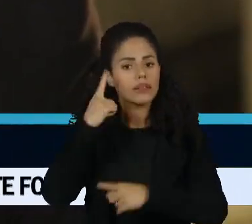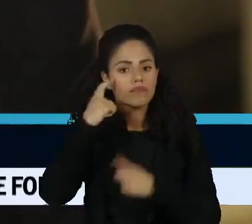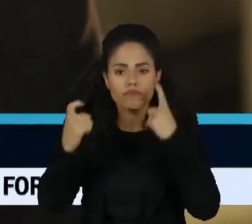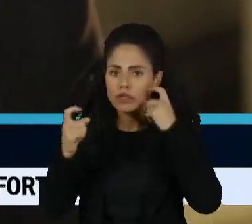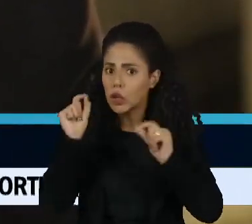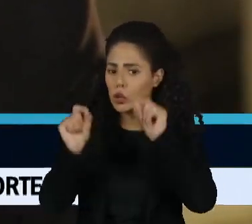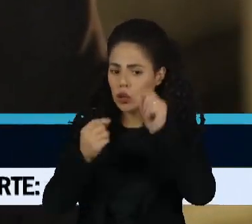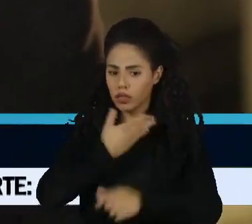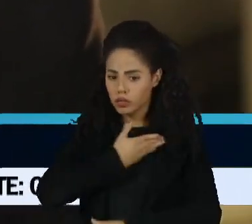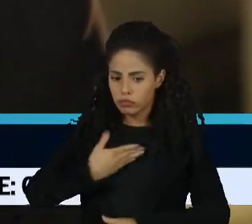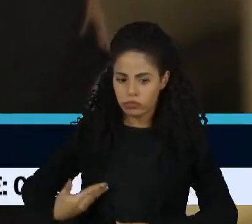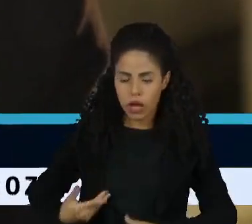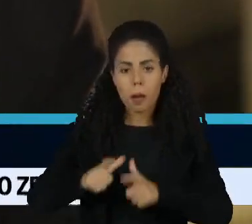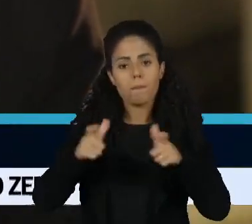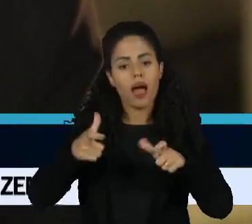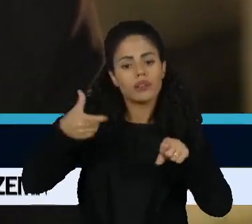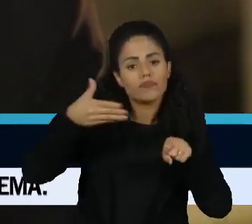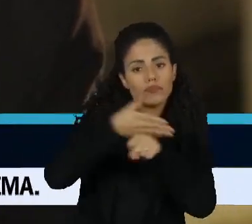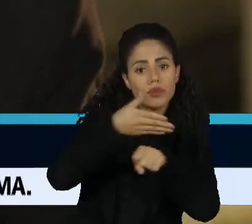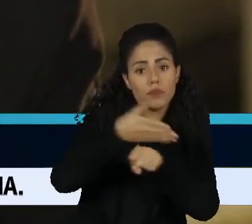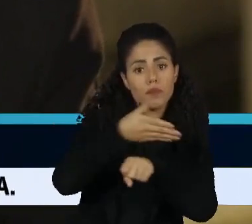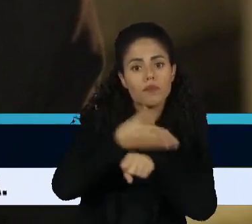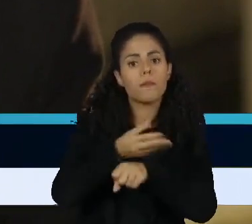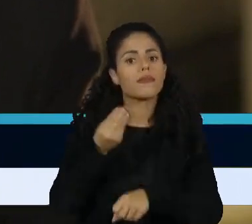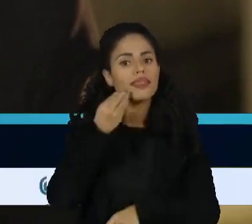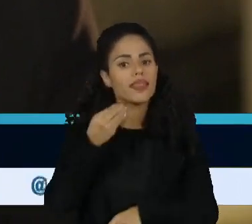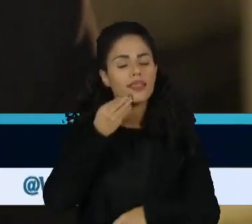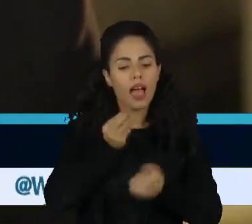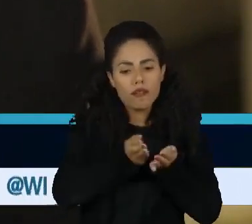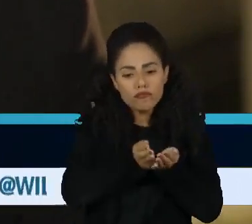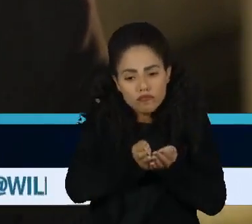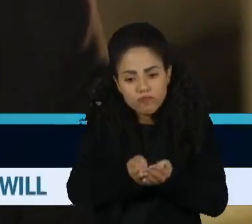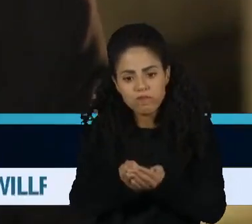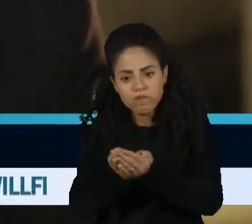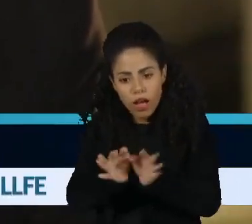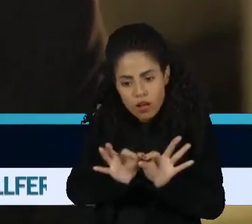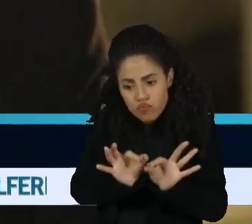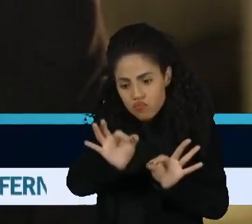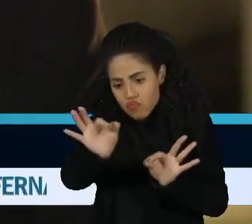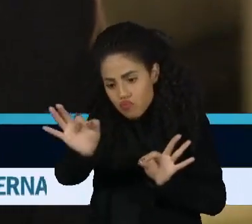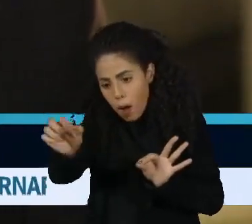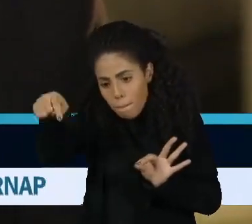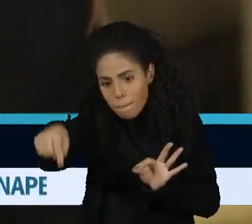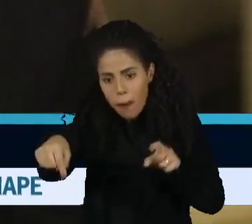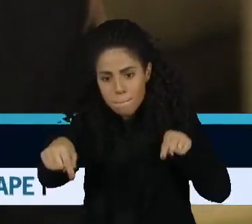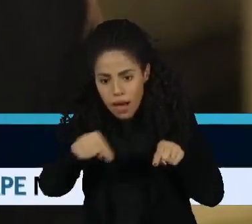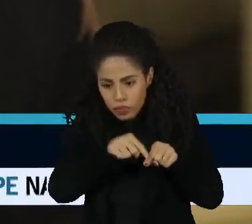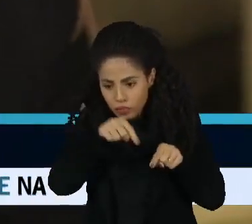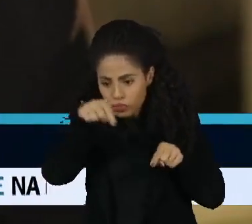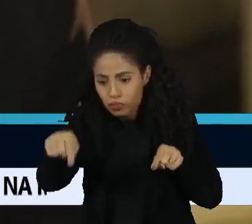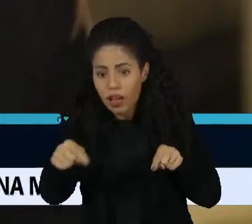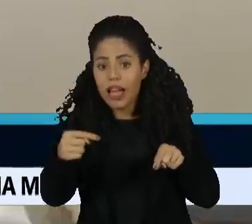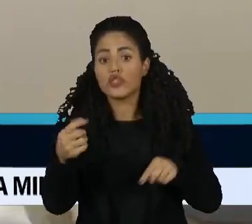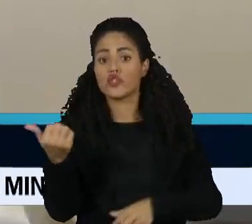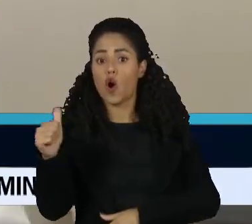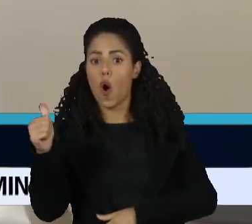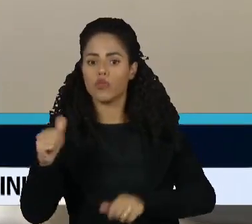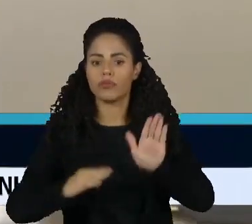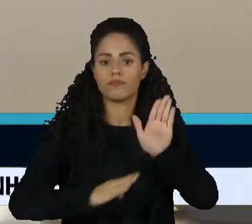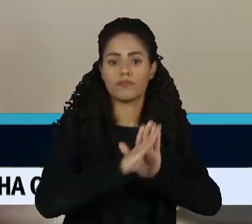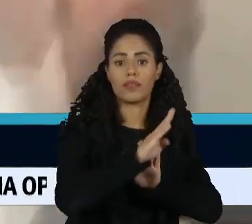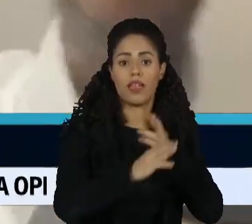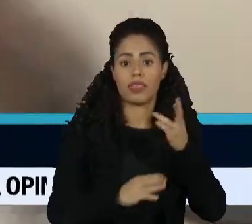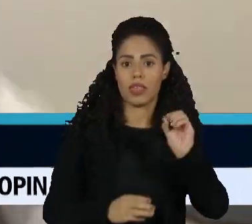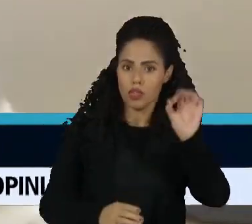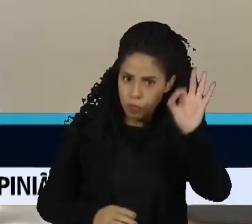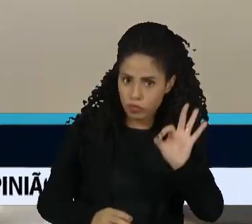governo é aumentar a participação da cabotagem na matriz logística Nacional de 11 para 30%. o consumo